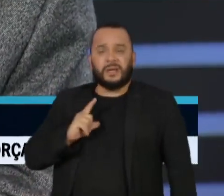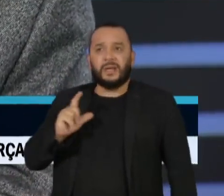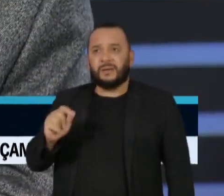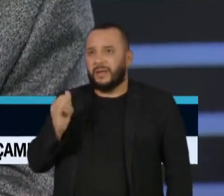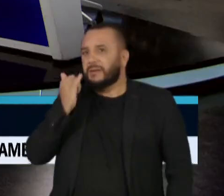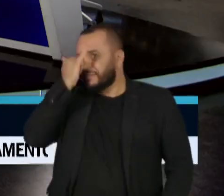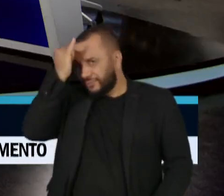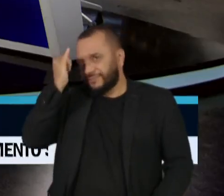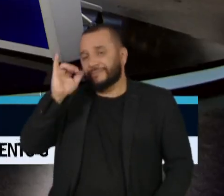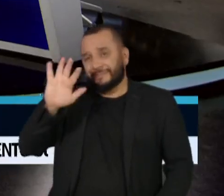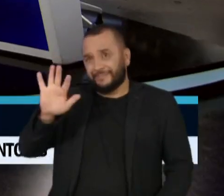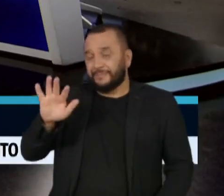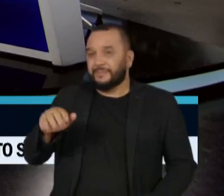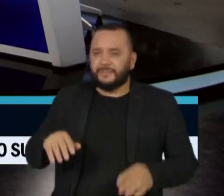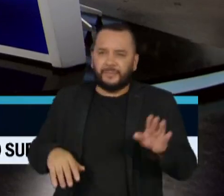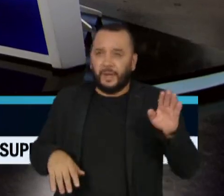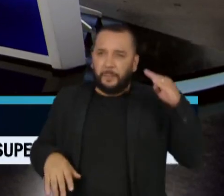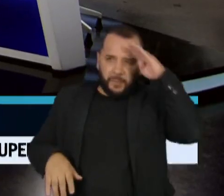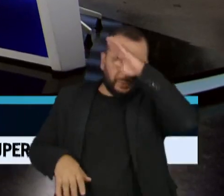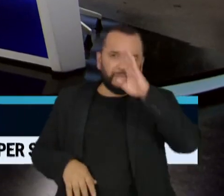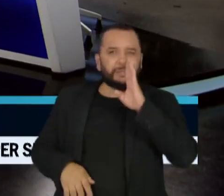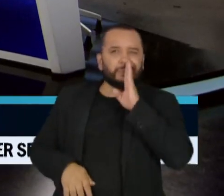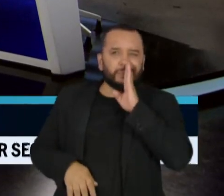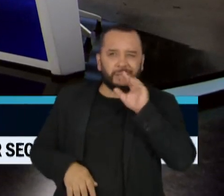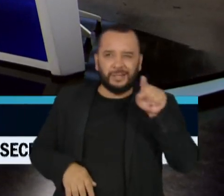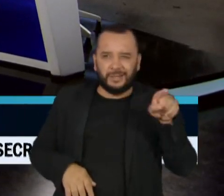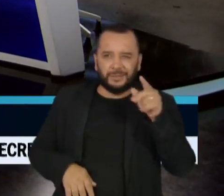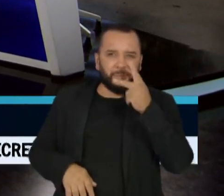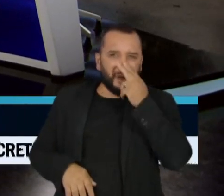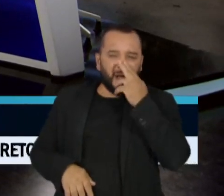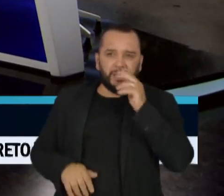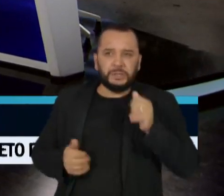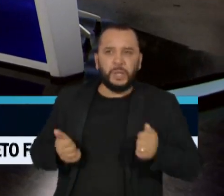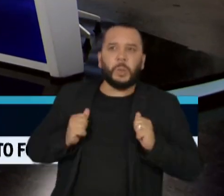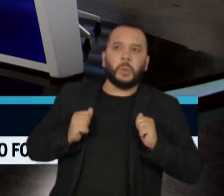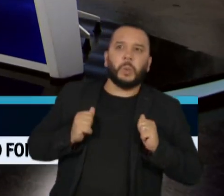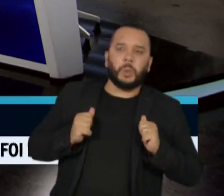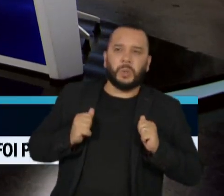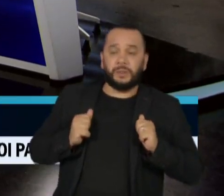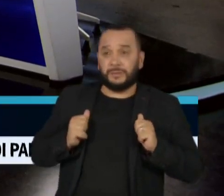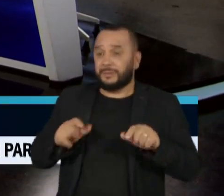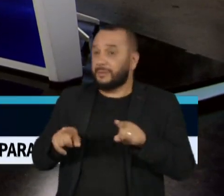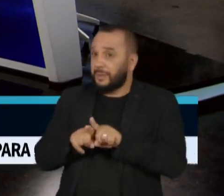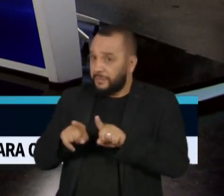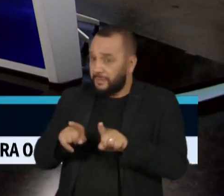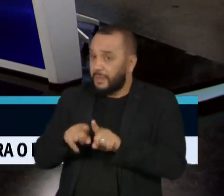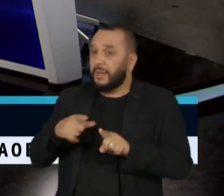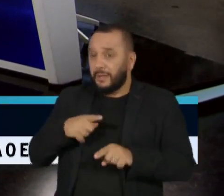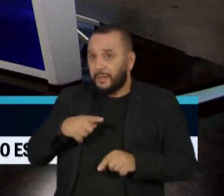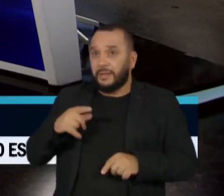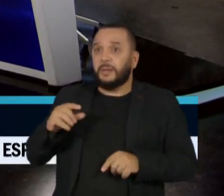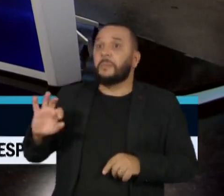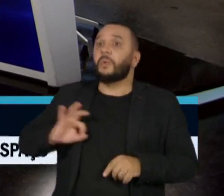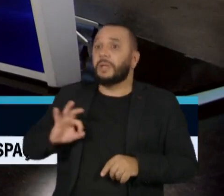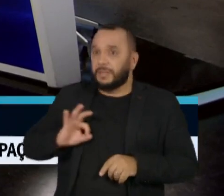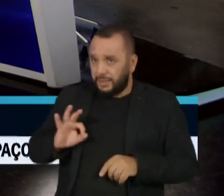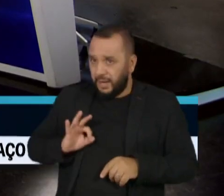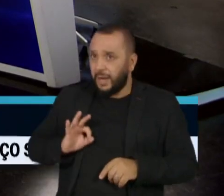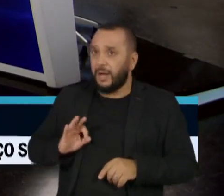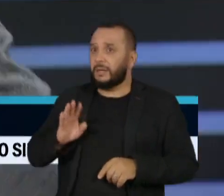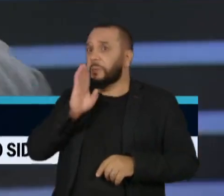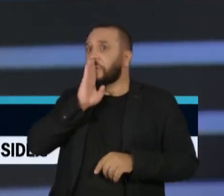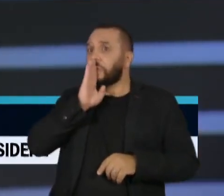o Sérgio falava do Silêncio do bolsonaro parece que renunciou né é o silêncio inclusive de muitas autoridades policiais né